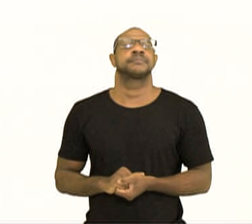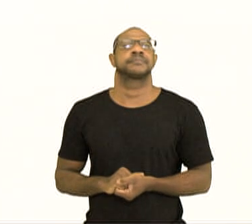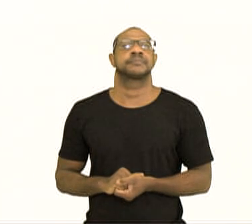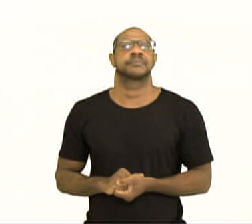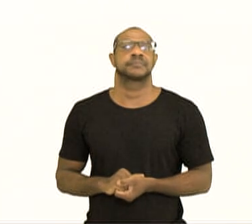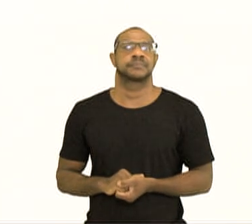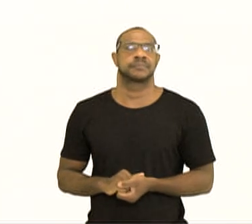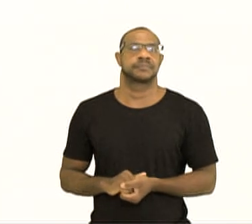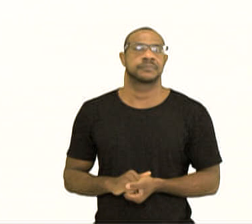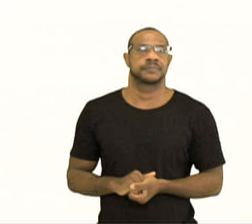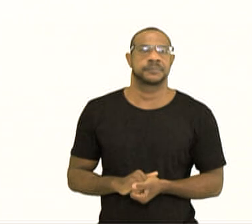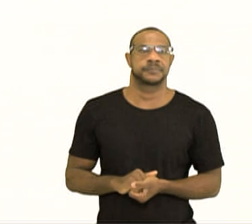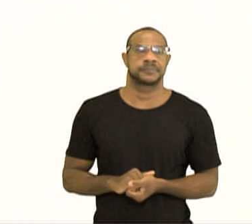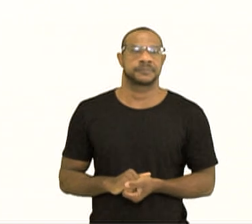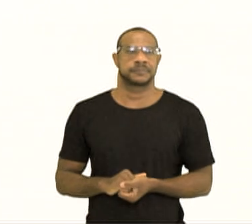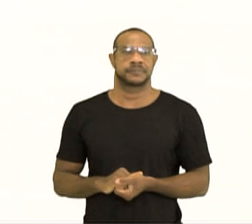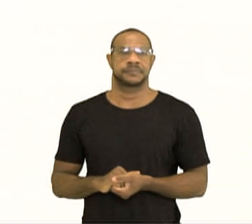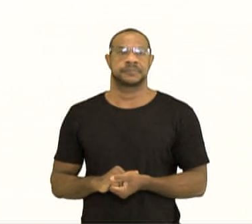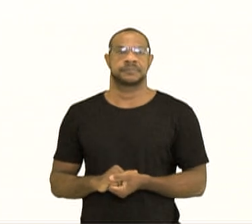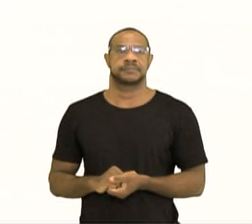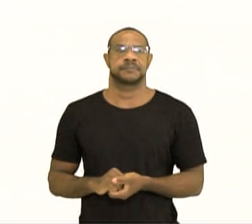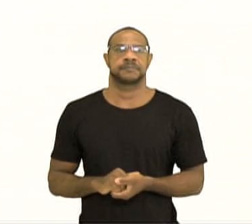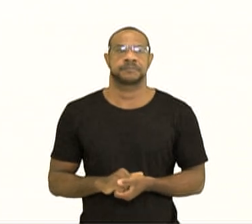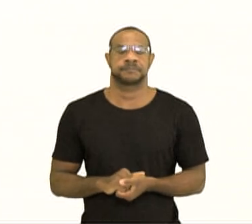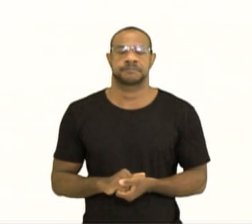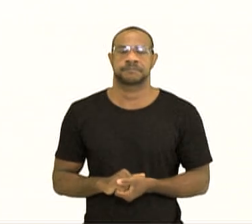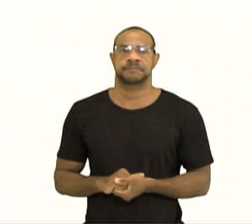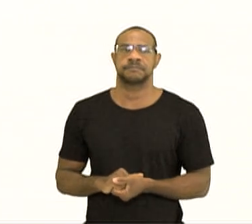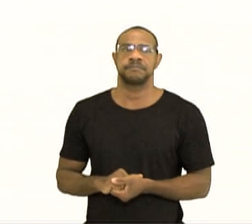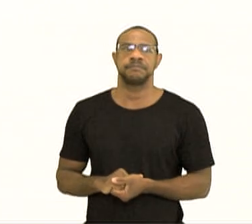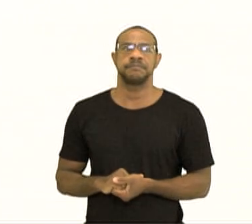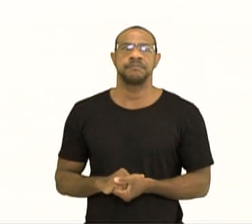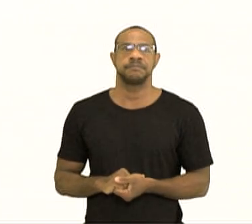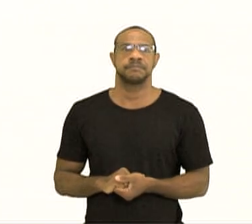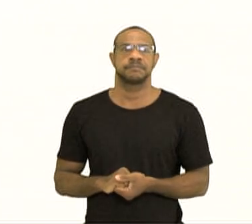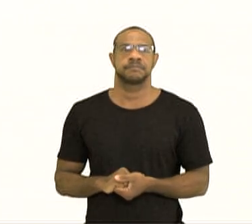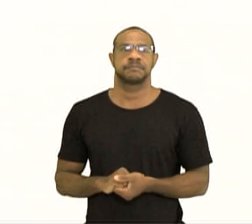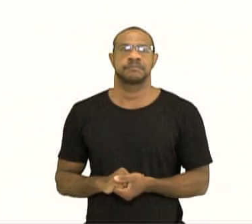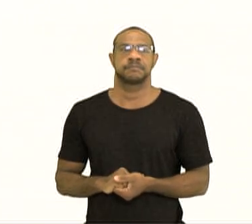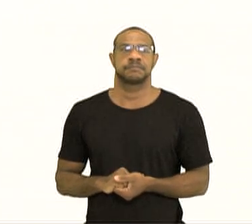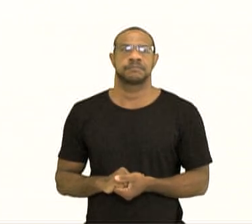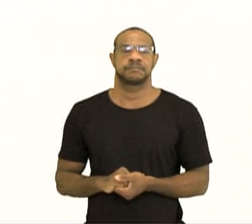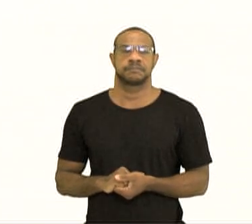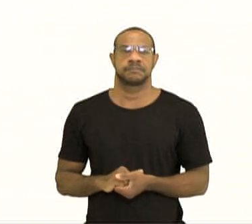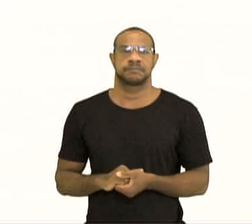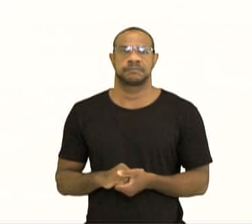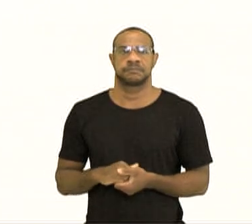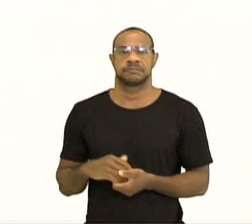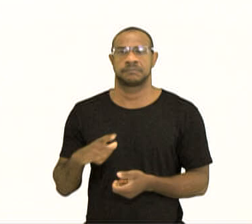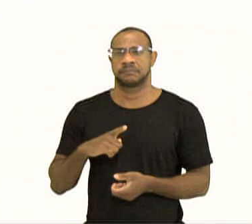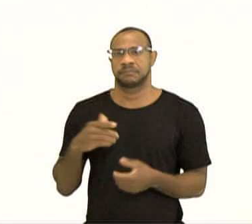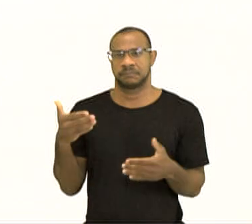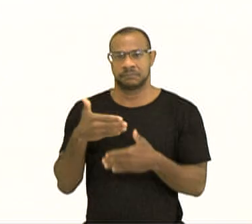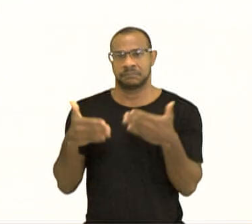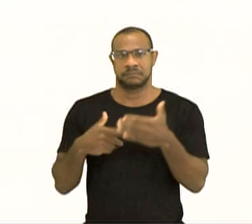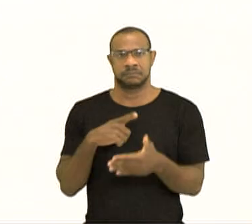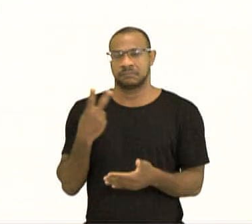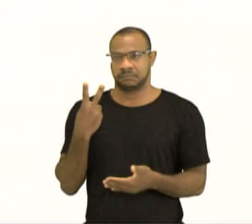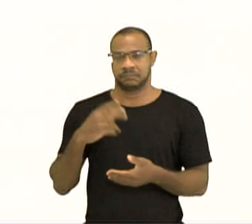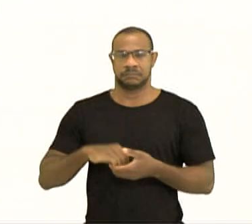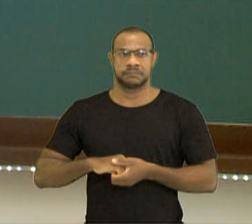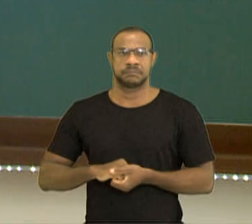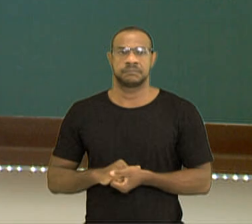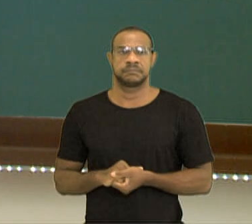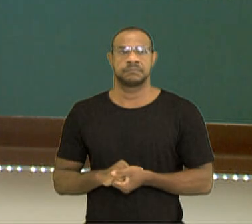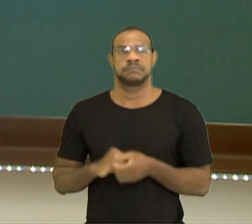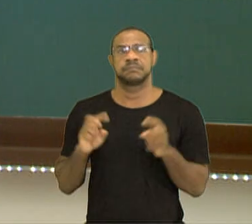on. Bora para o nosso reading. São 2 slides, se não me engano, que eu dividi, tá bom, gente? Não é tão pequenininho assim, não. Bom,